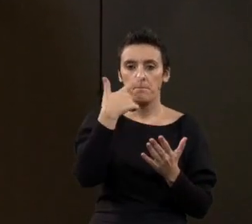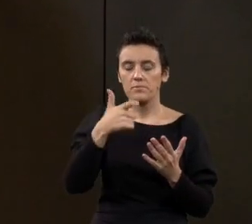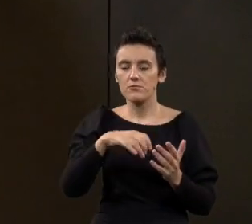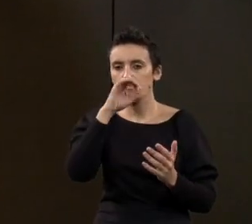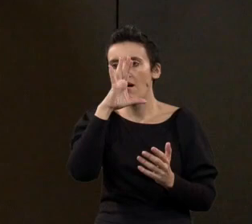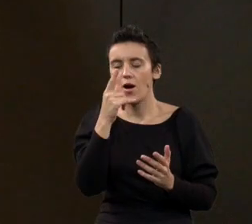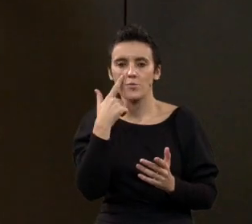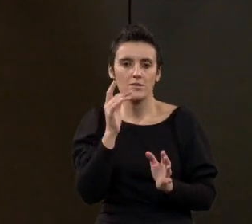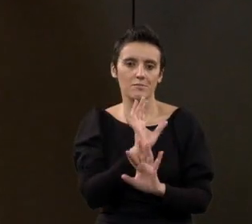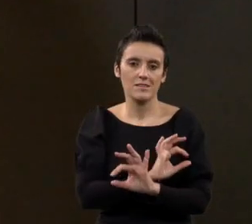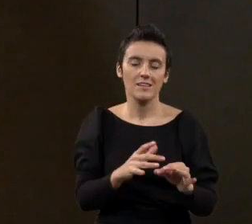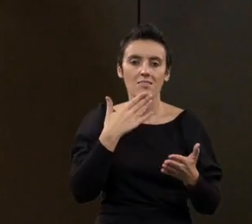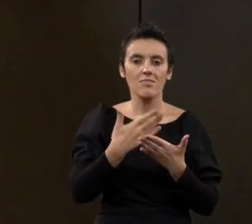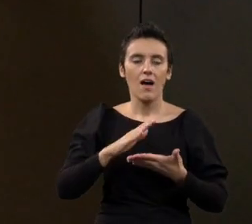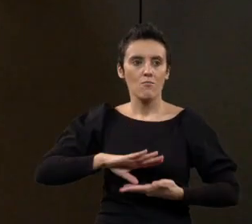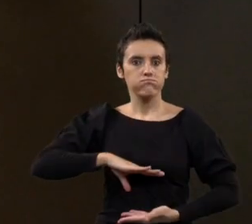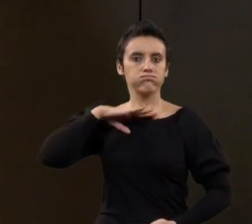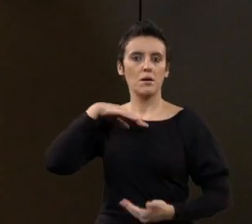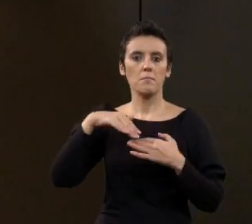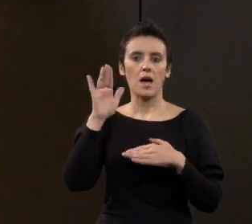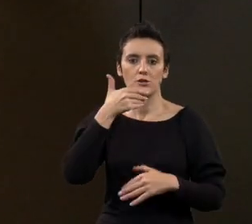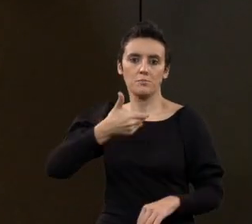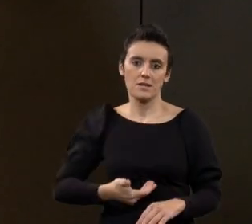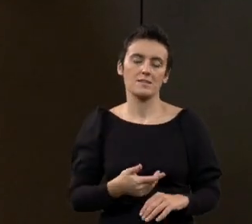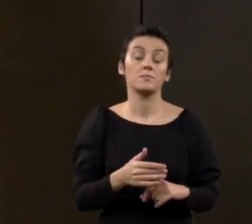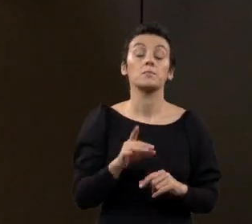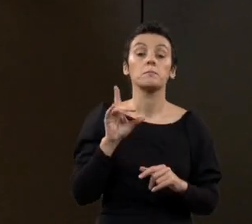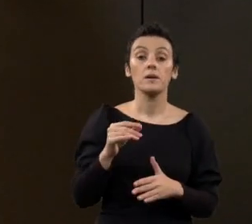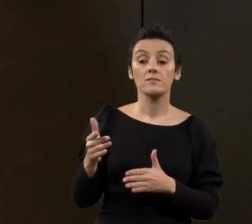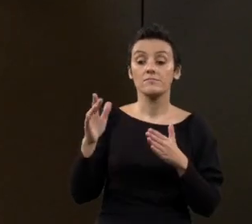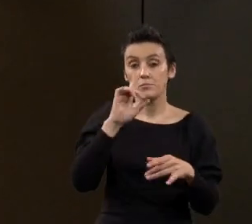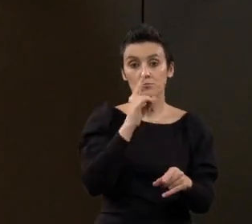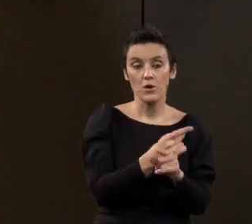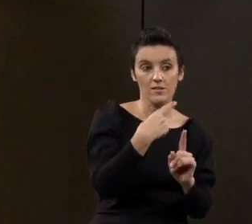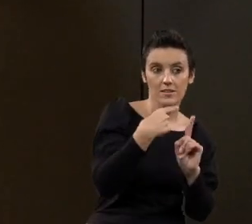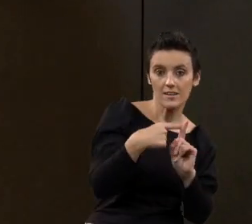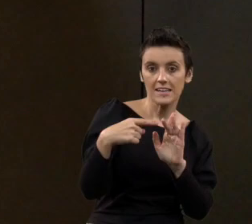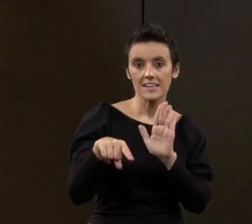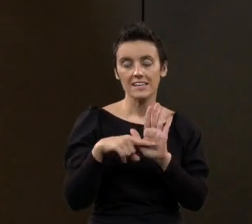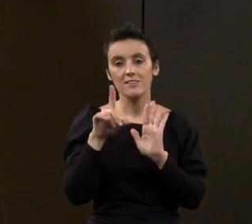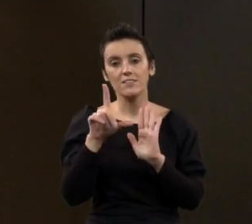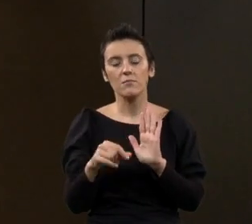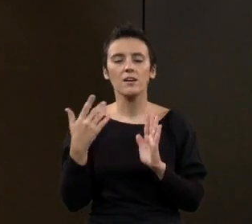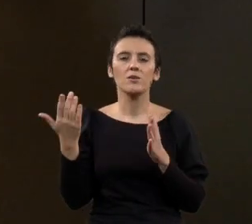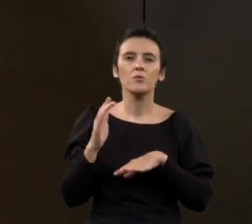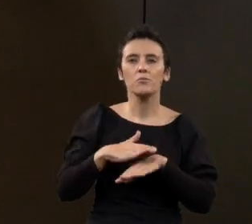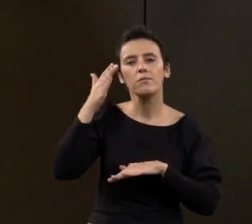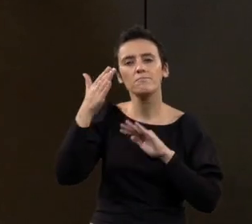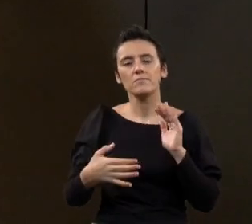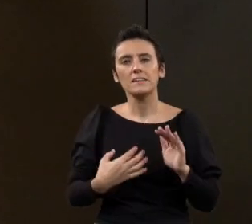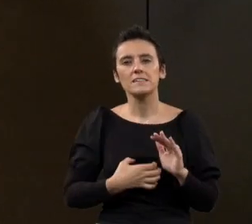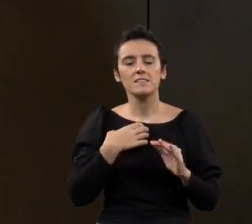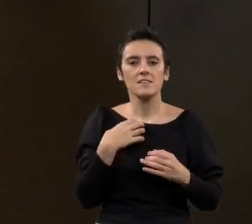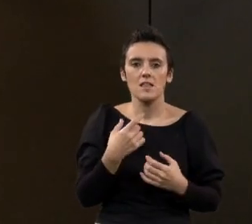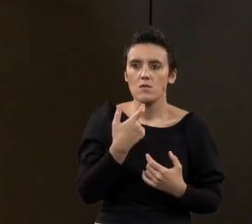crescimento enorme para mim essa experiência e ao mesmo tempo para o bom e para o mau, porque também me fez a determinada altura sentir que eu estava a